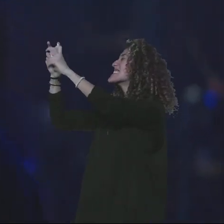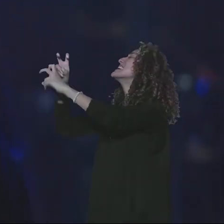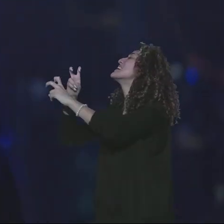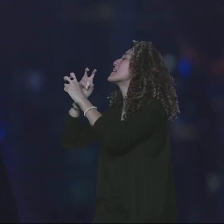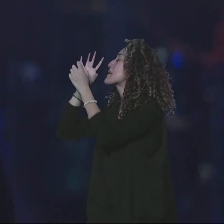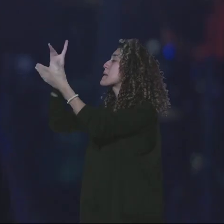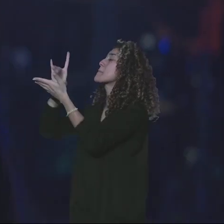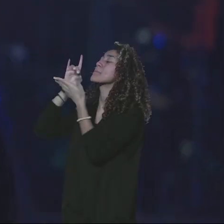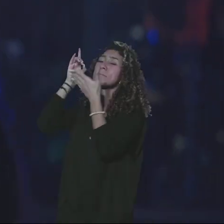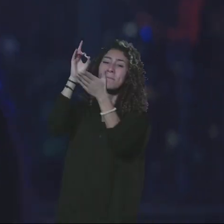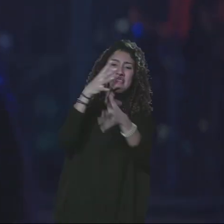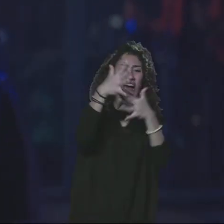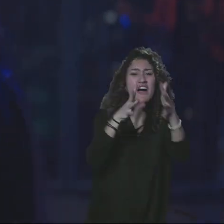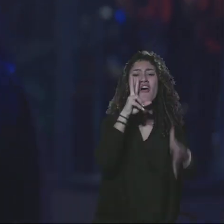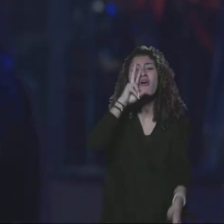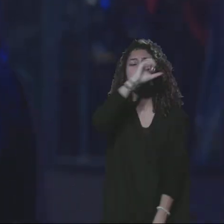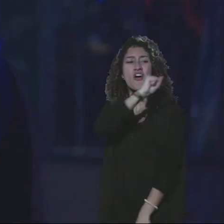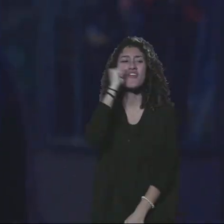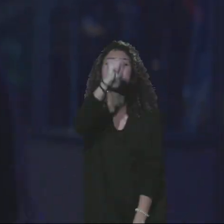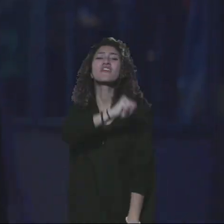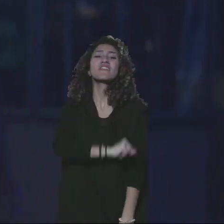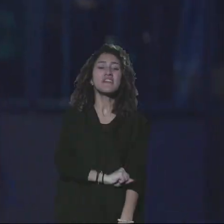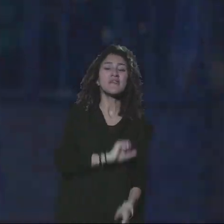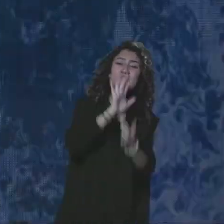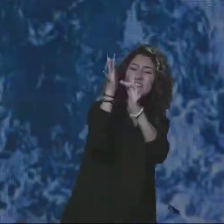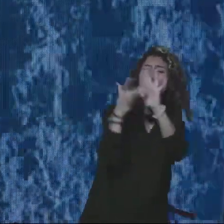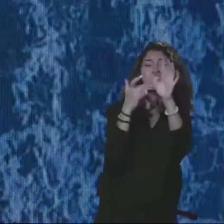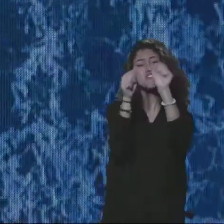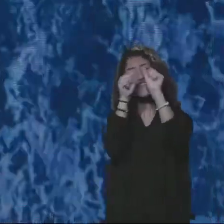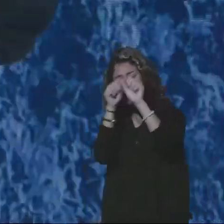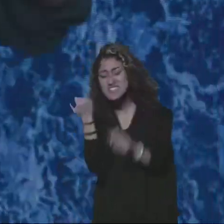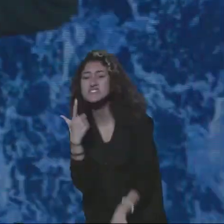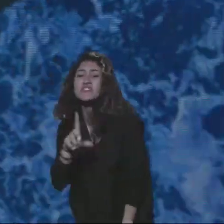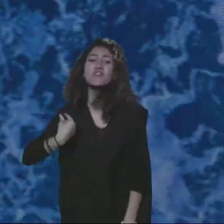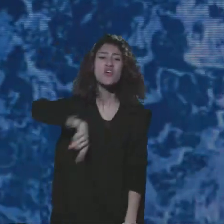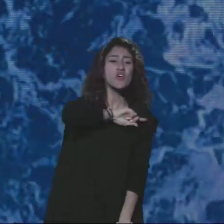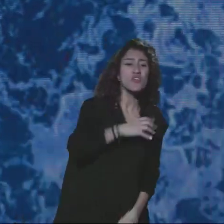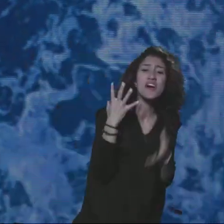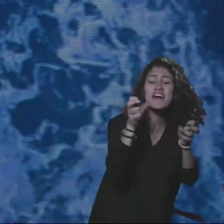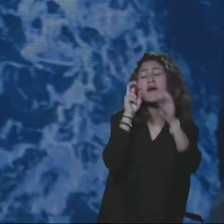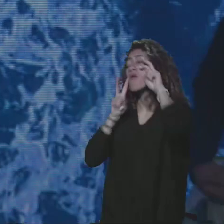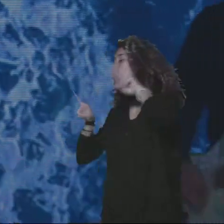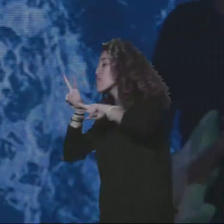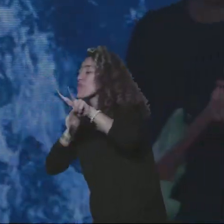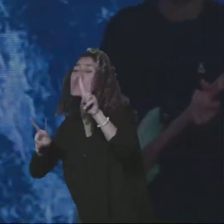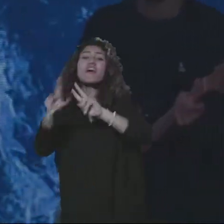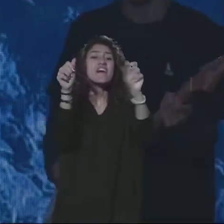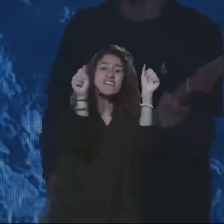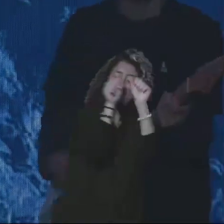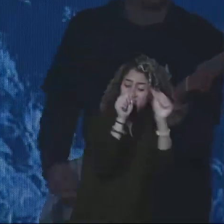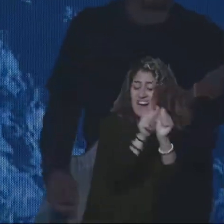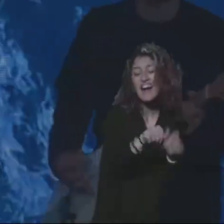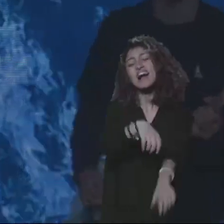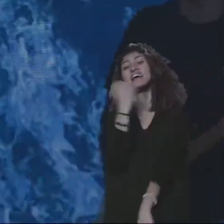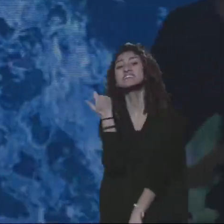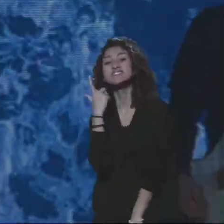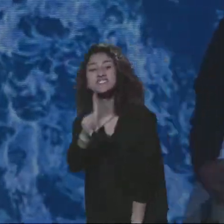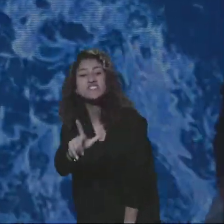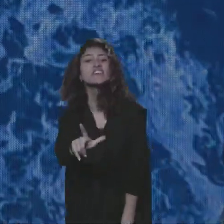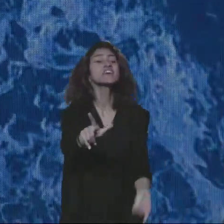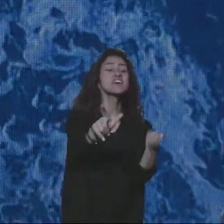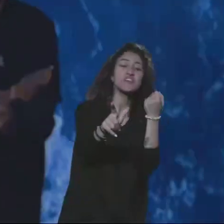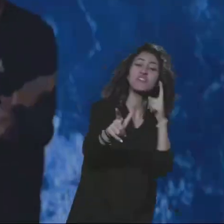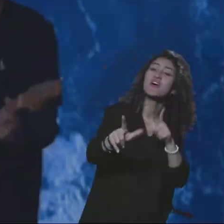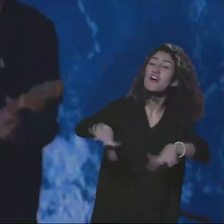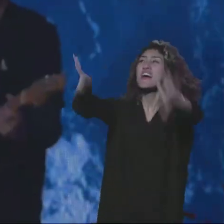com mais intensidade. Jesus, faz de novo, Jesus. Nós queremos ver, faz de novo, Jesus.